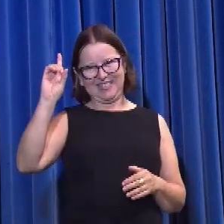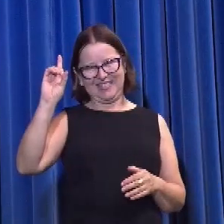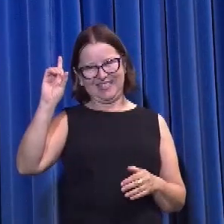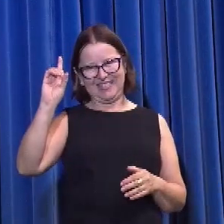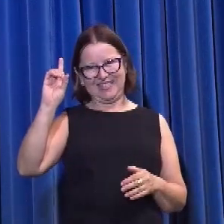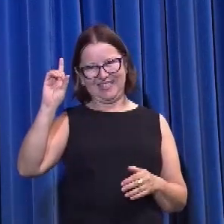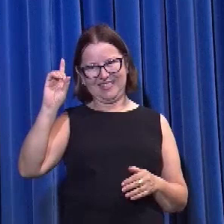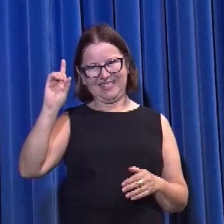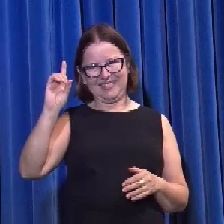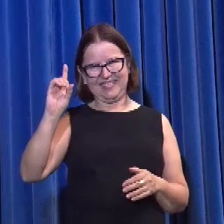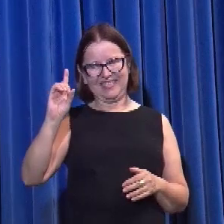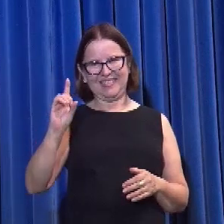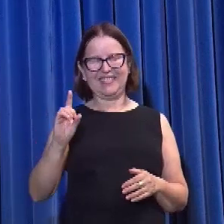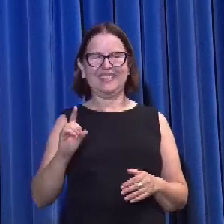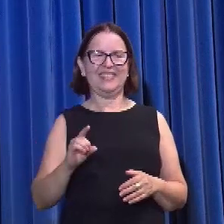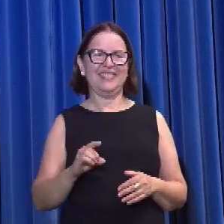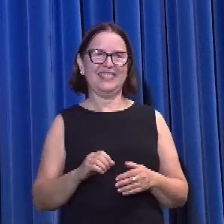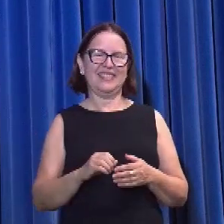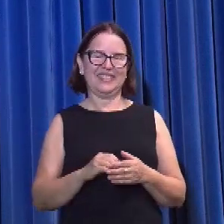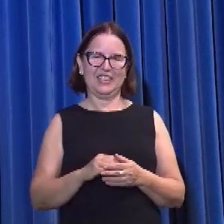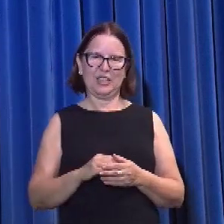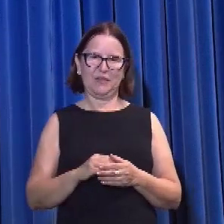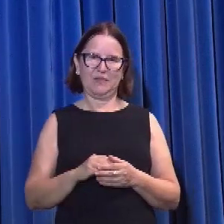gozá-lo para sempre.